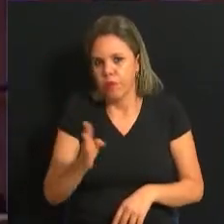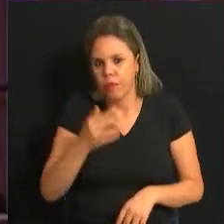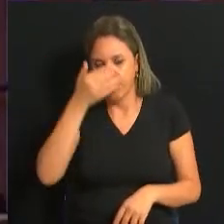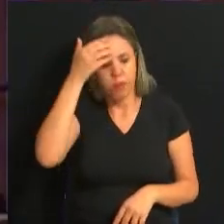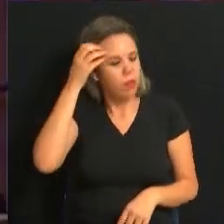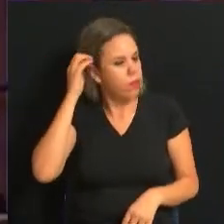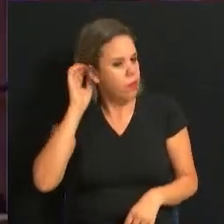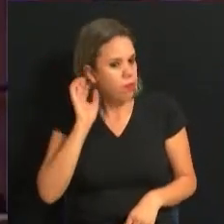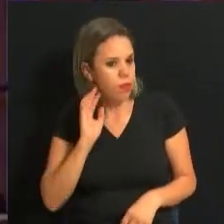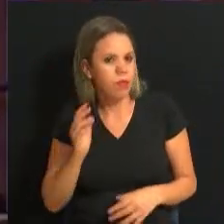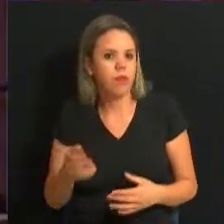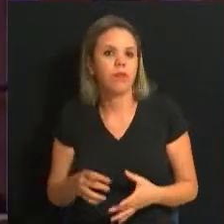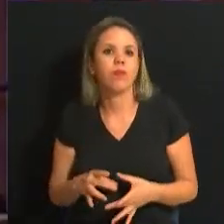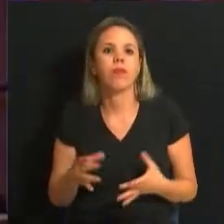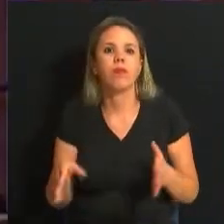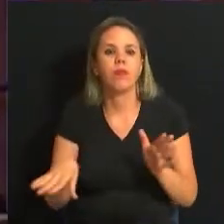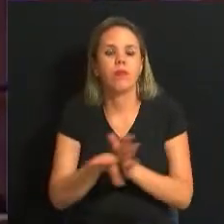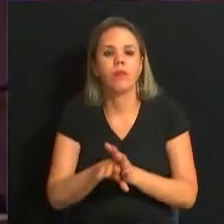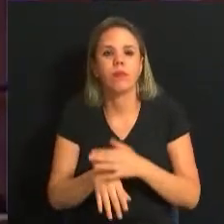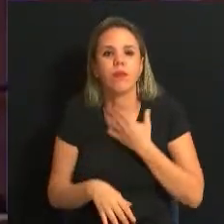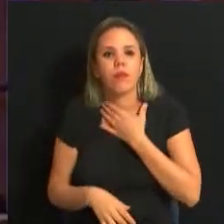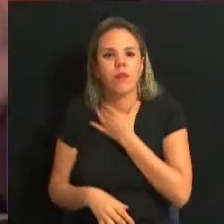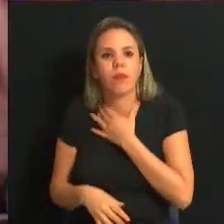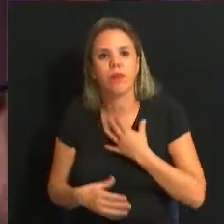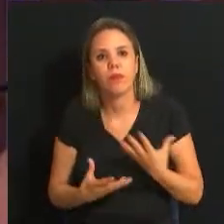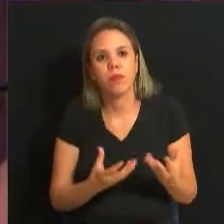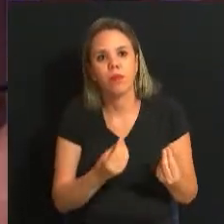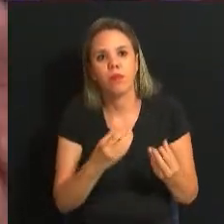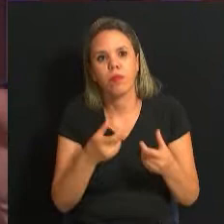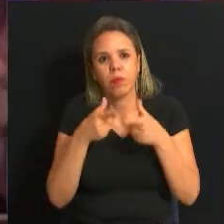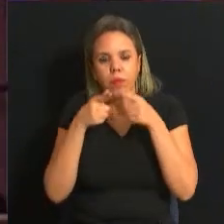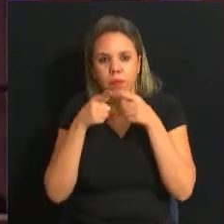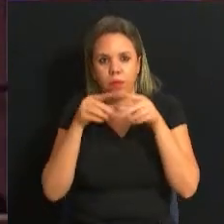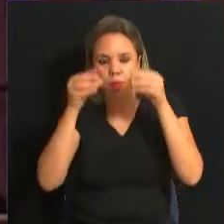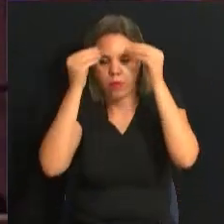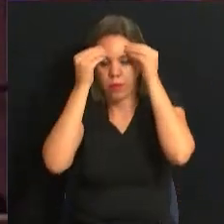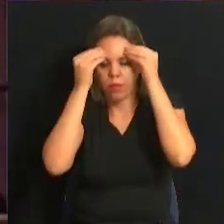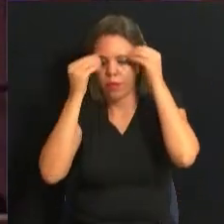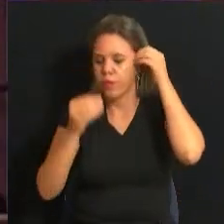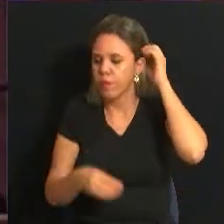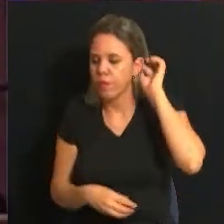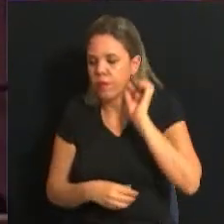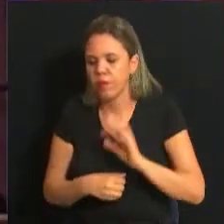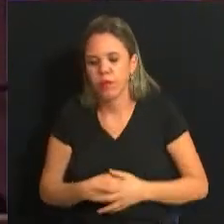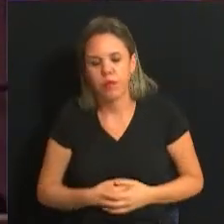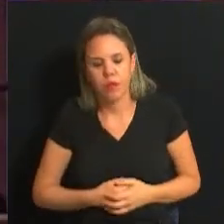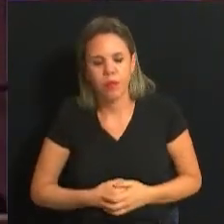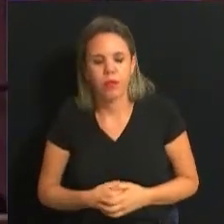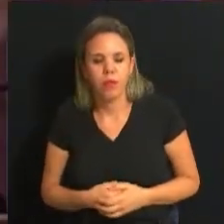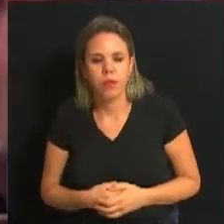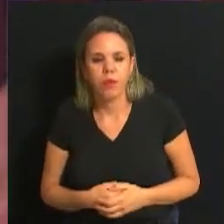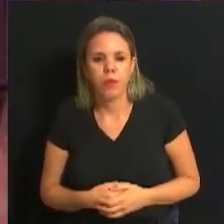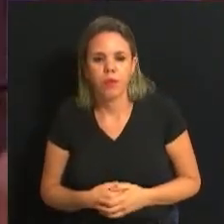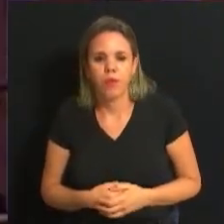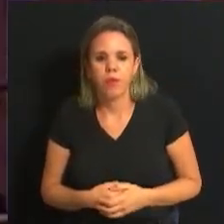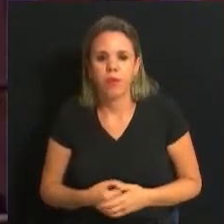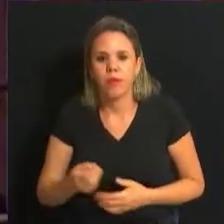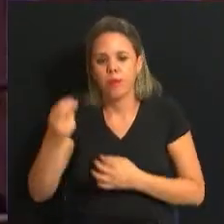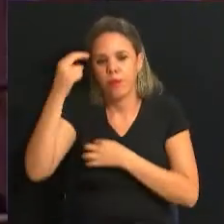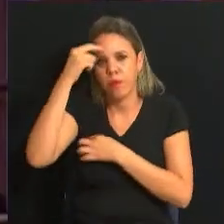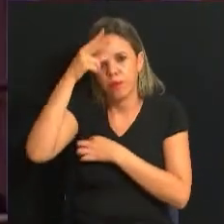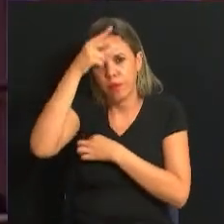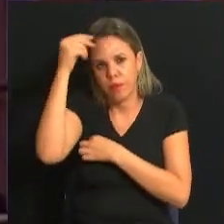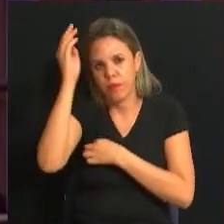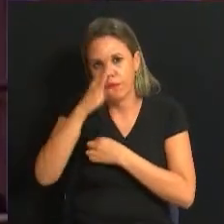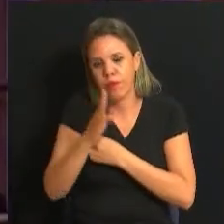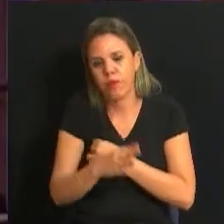nos permite chegar a muitas linguagens, incluindo a cultura popular brasileira,